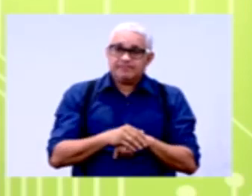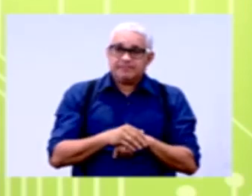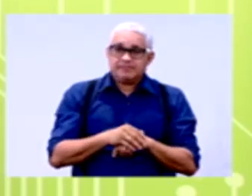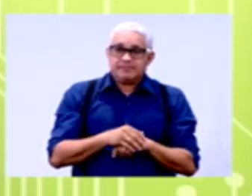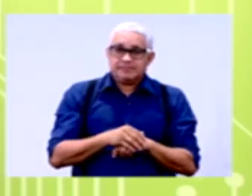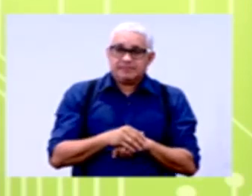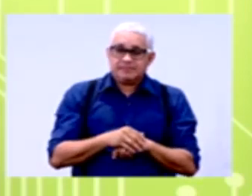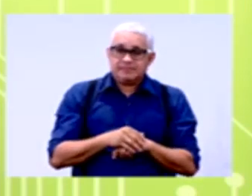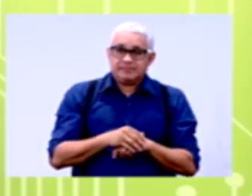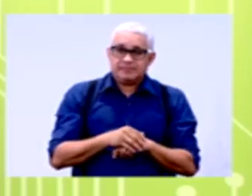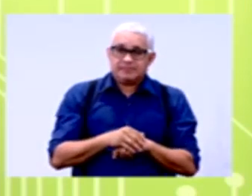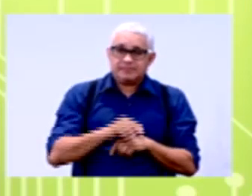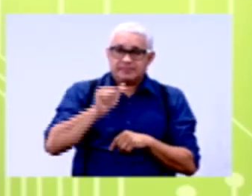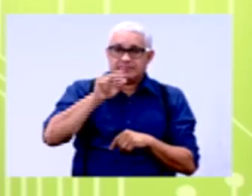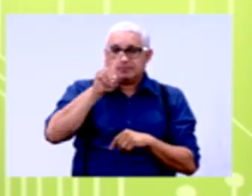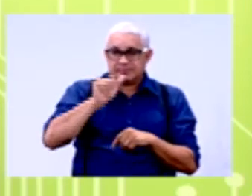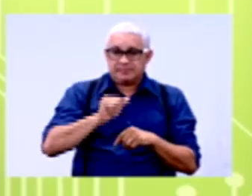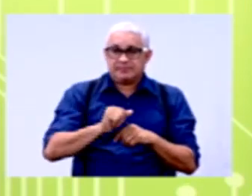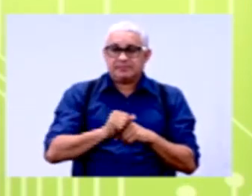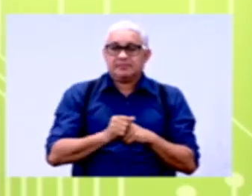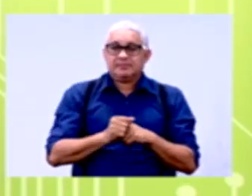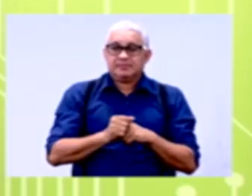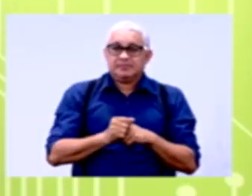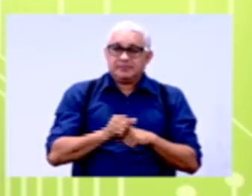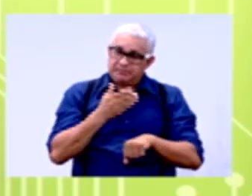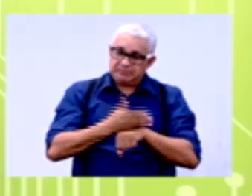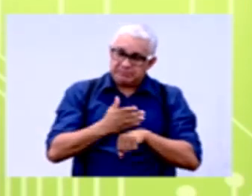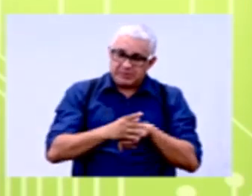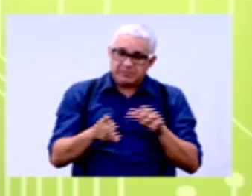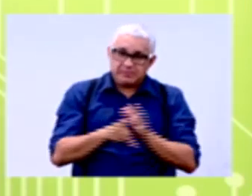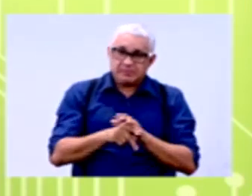ser entregue, né? Desenvolvam aí na prática